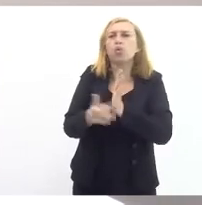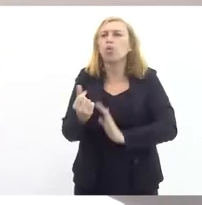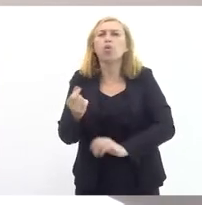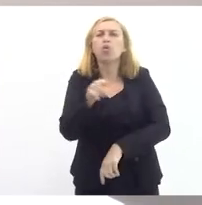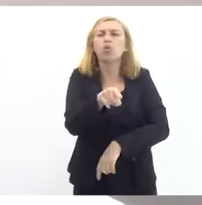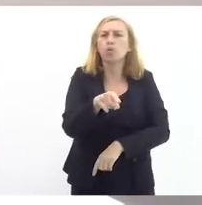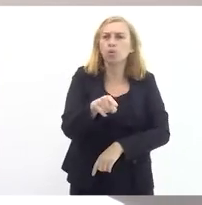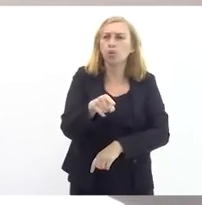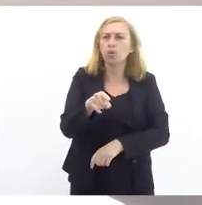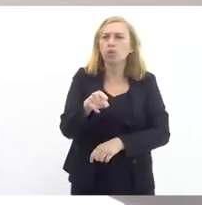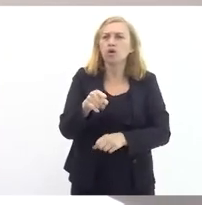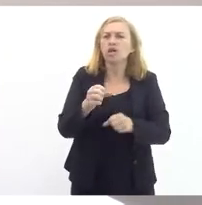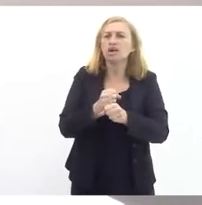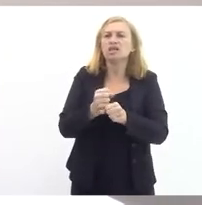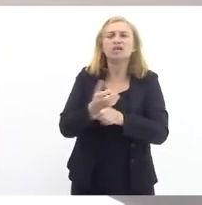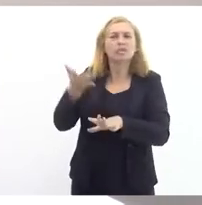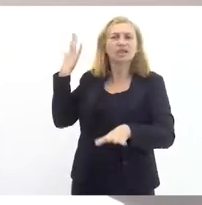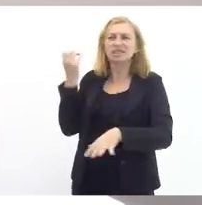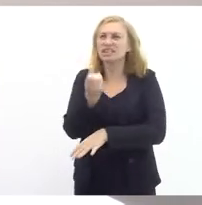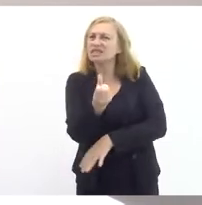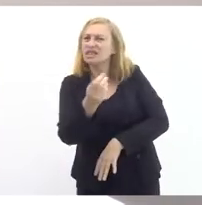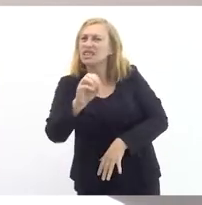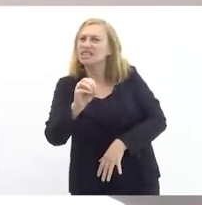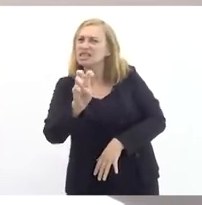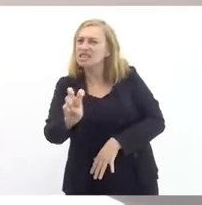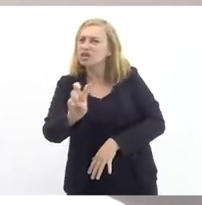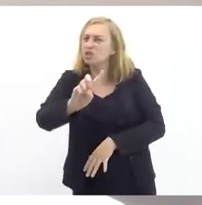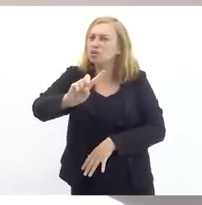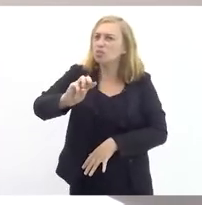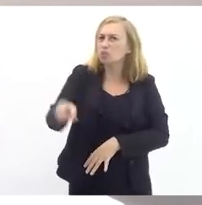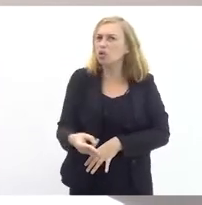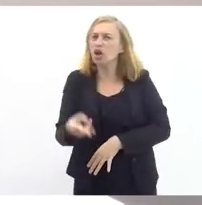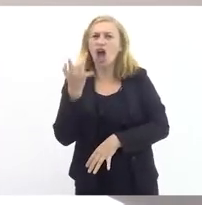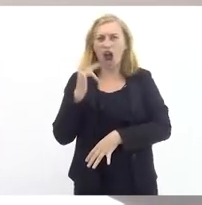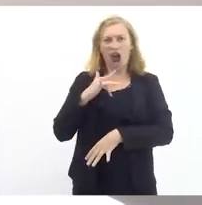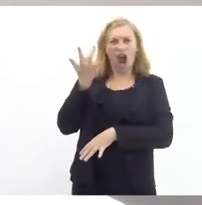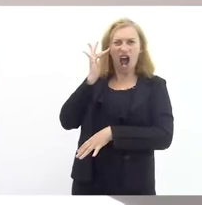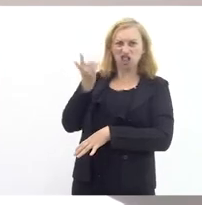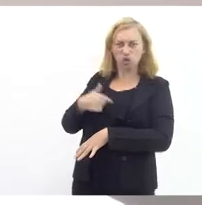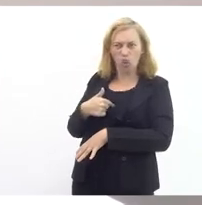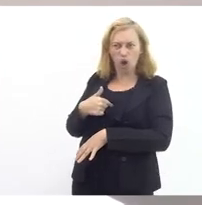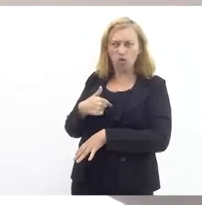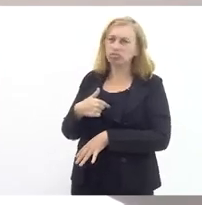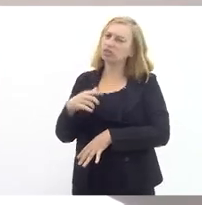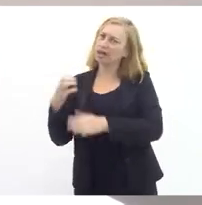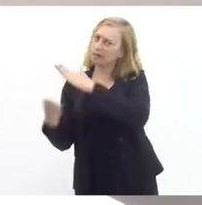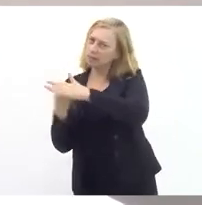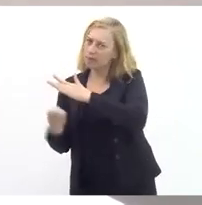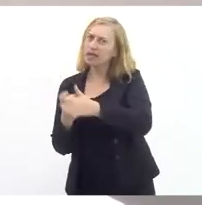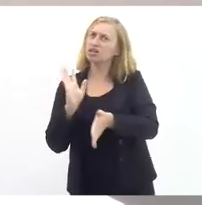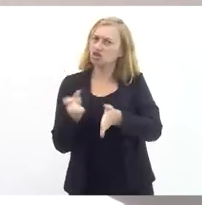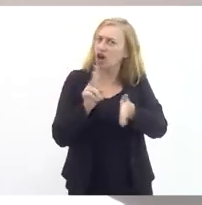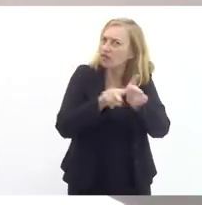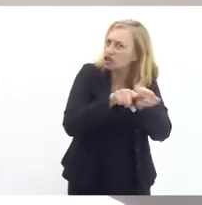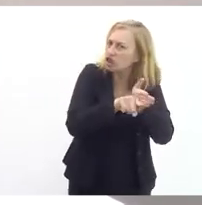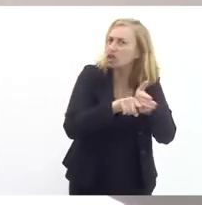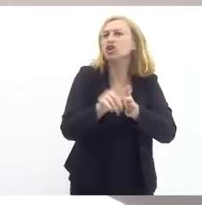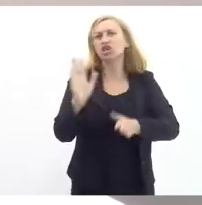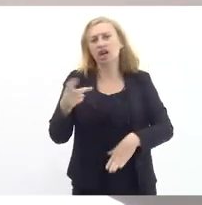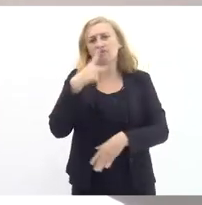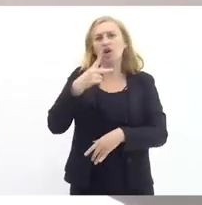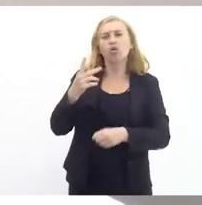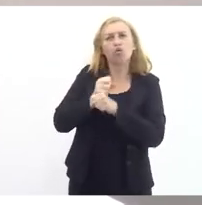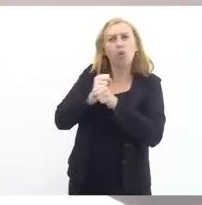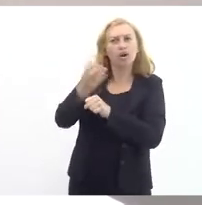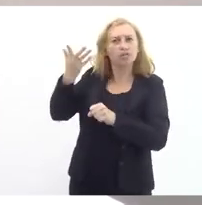esse ano passado, de 65 milhões. Vocês acho eu, que a Getransp fiscalizou, já que ele disse que no ano passado